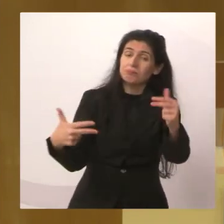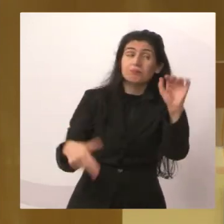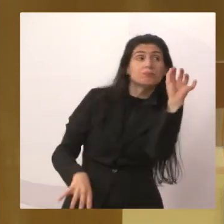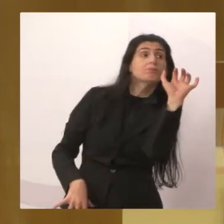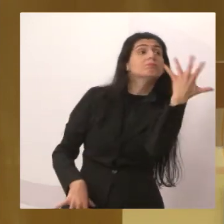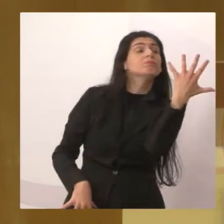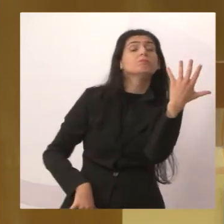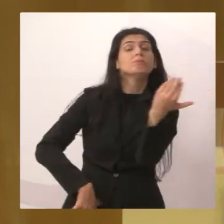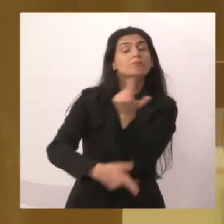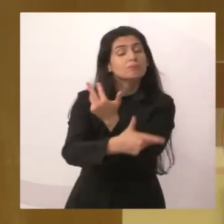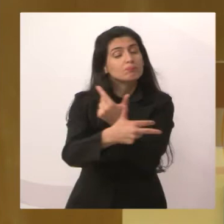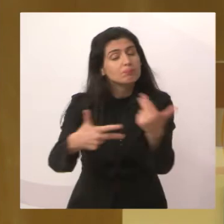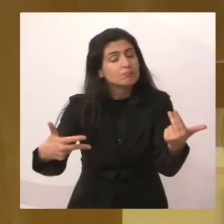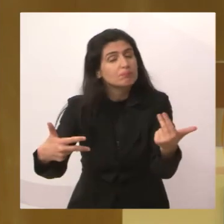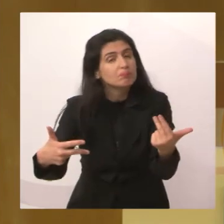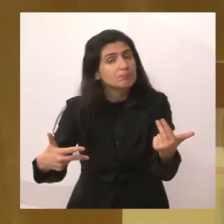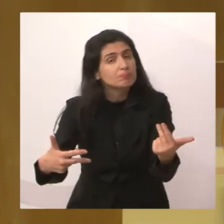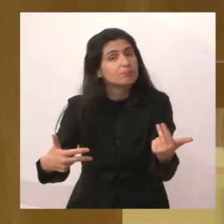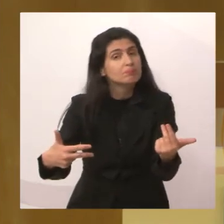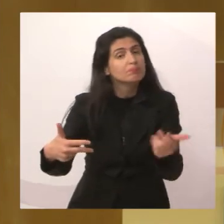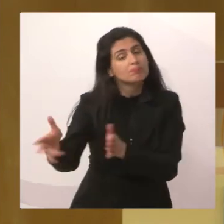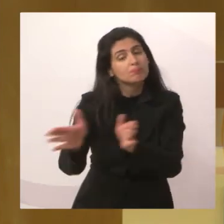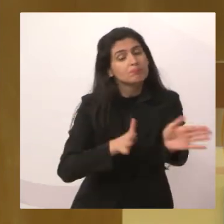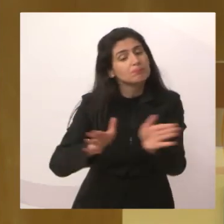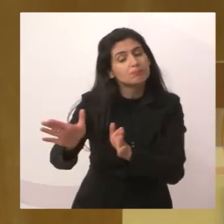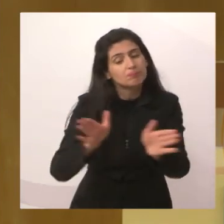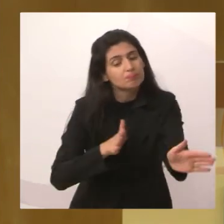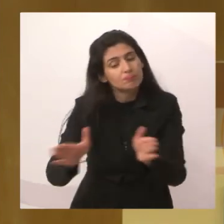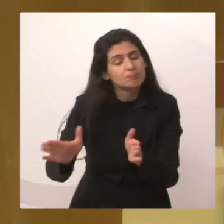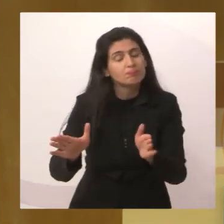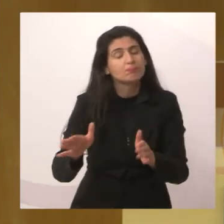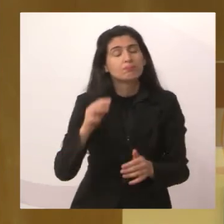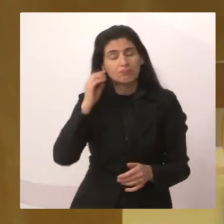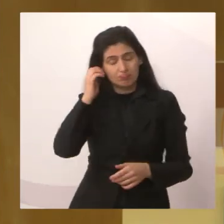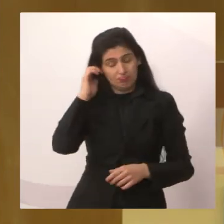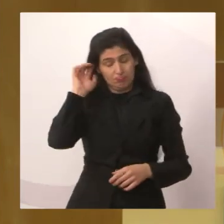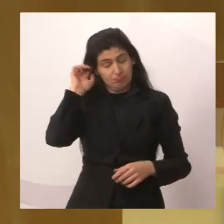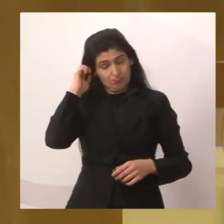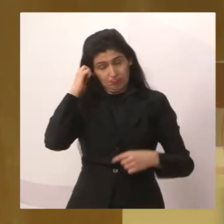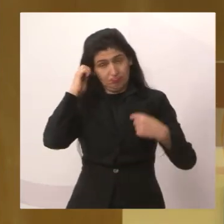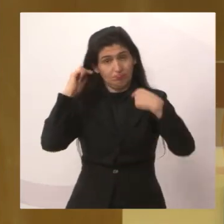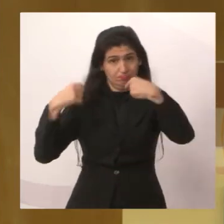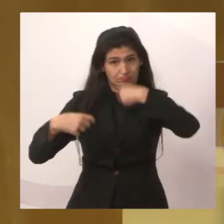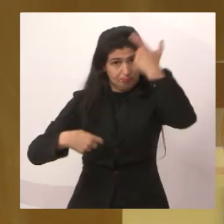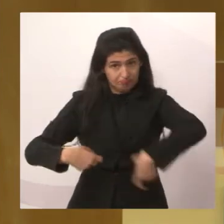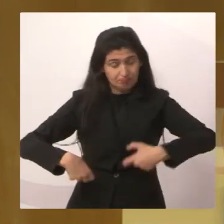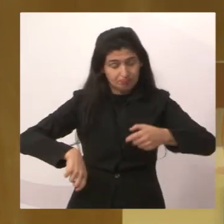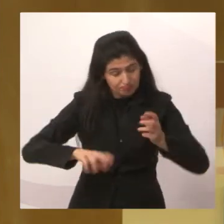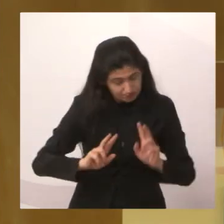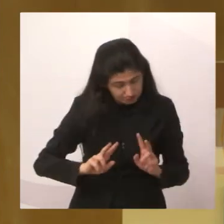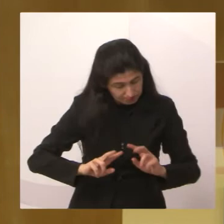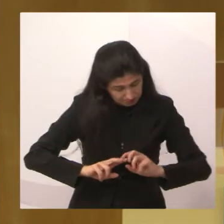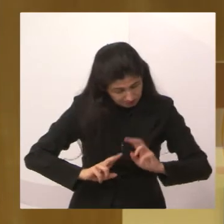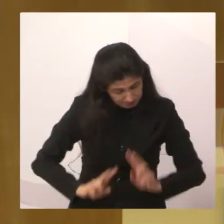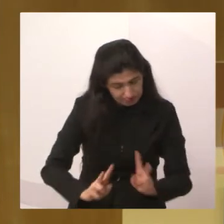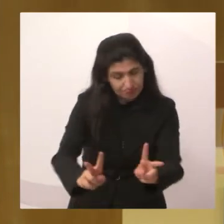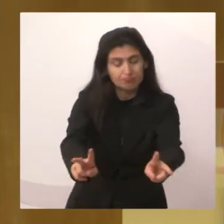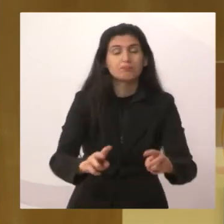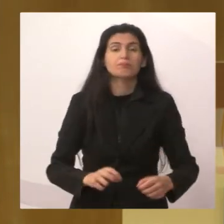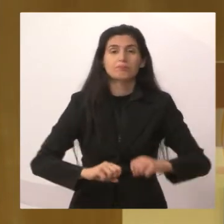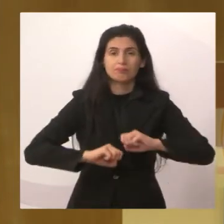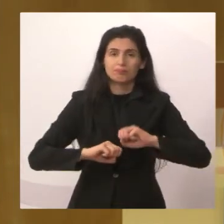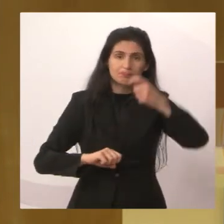governo, né? E eu quero deixar claro aqui, sempre deixei claro aqui nessa tribuna, né, que nunca me posicionei a